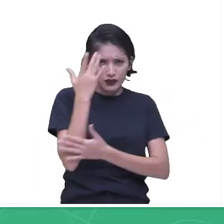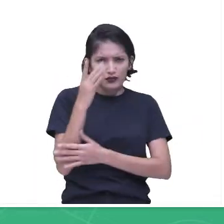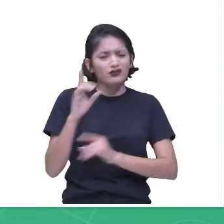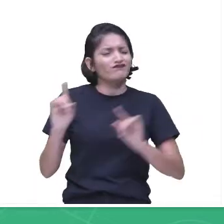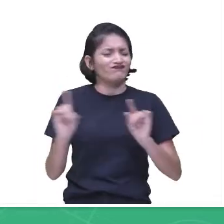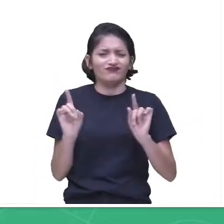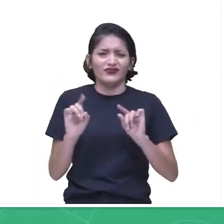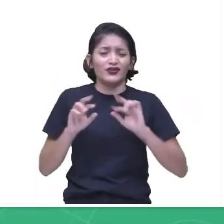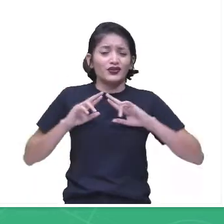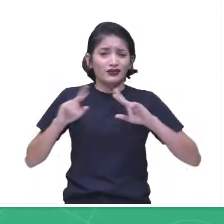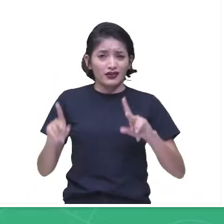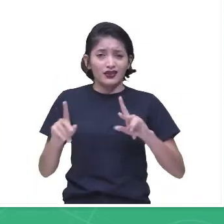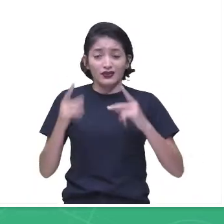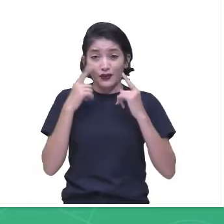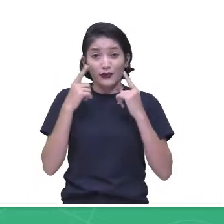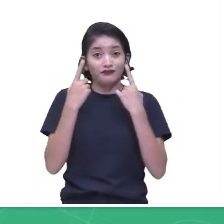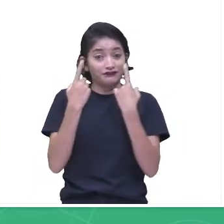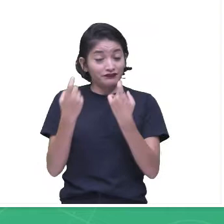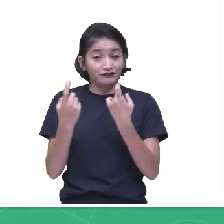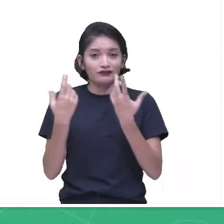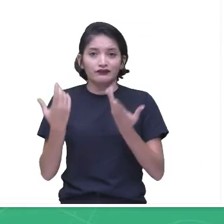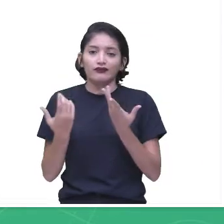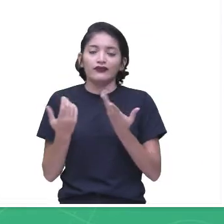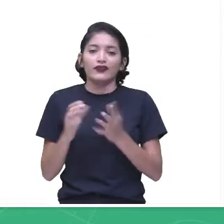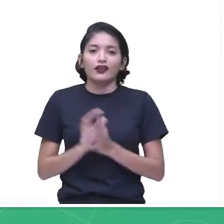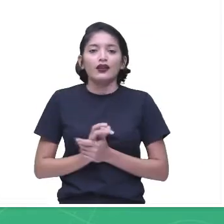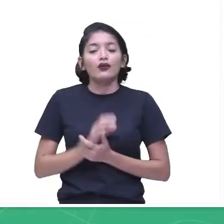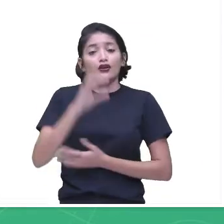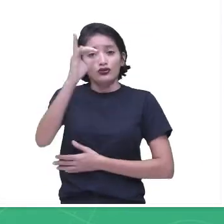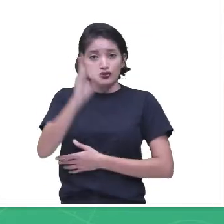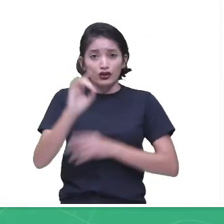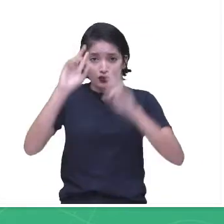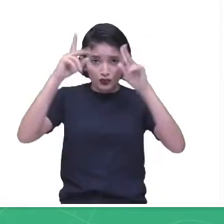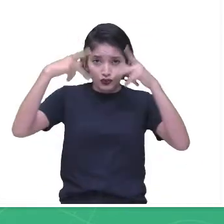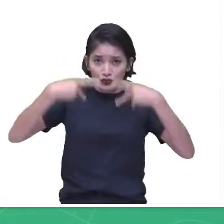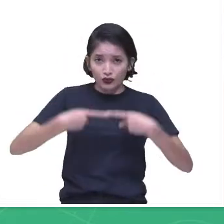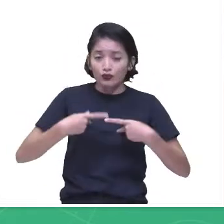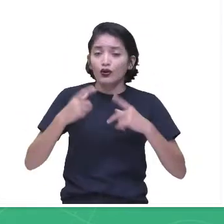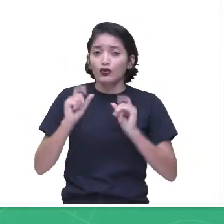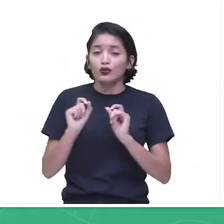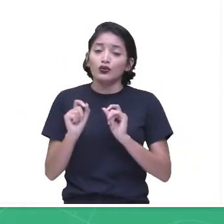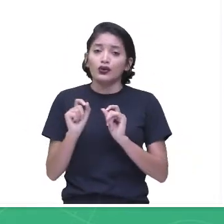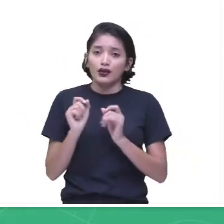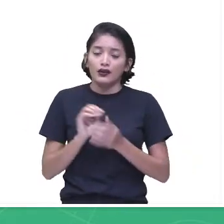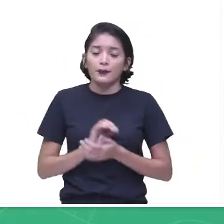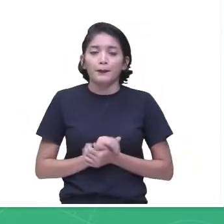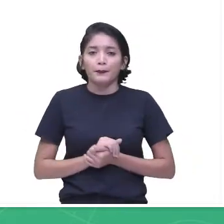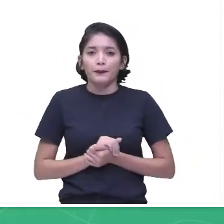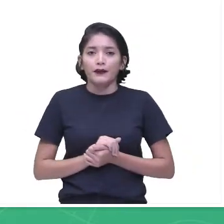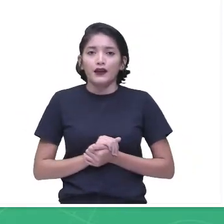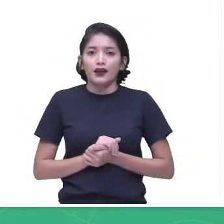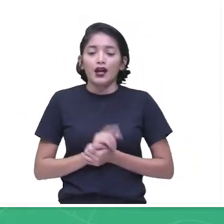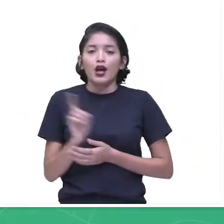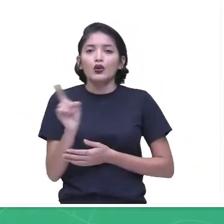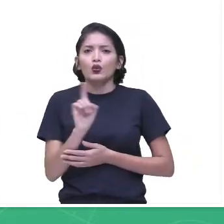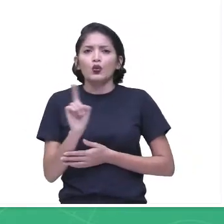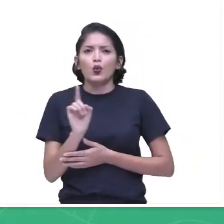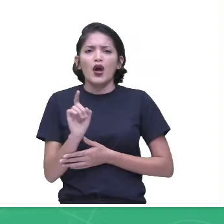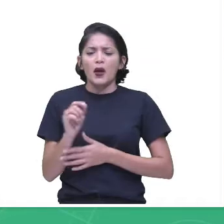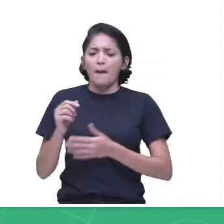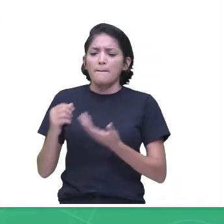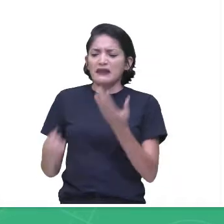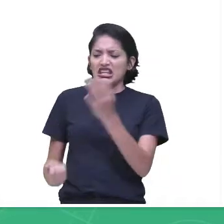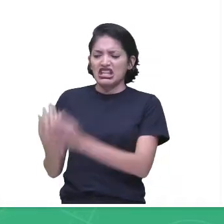lá, interessante isso aqui, né? Os direitos humanos, eles não são também uma